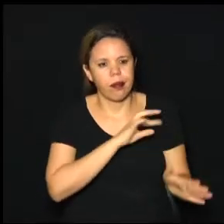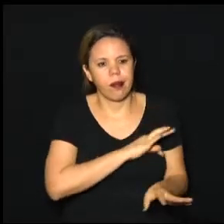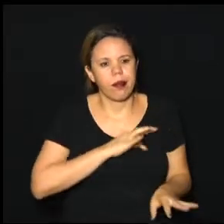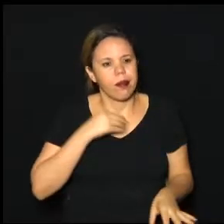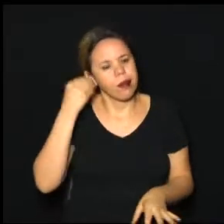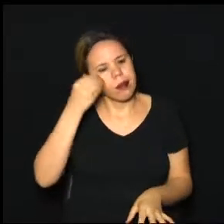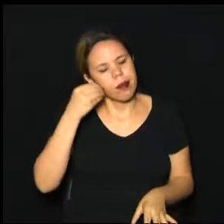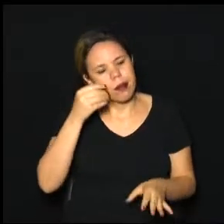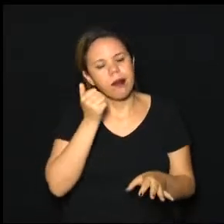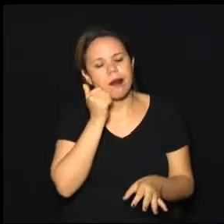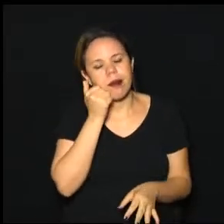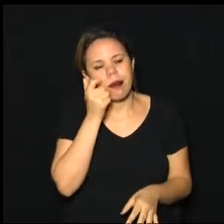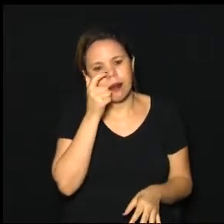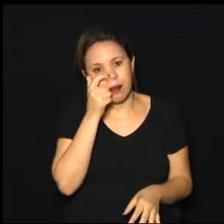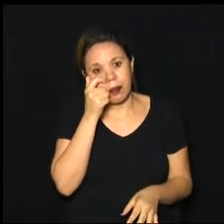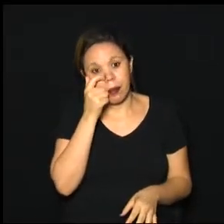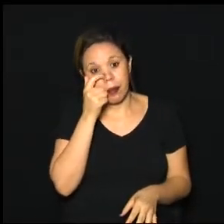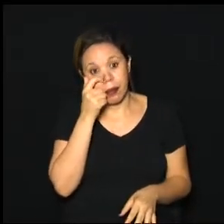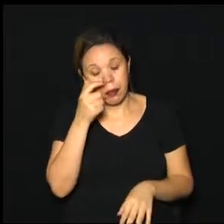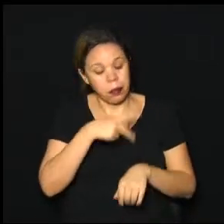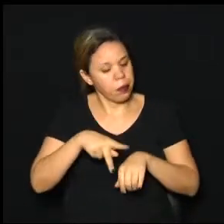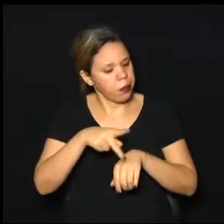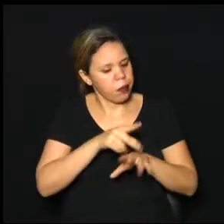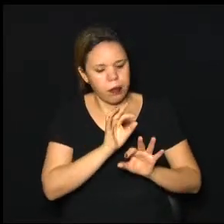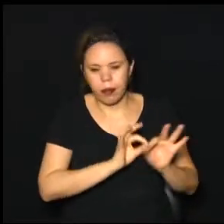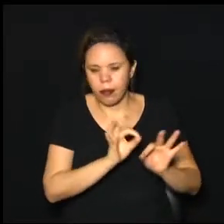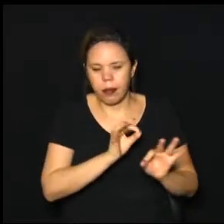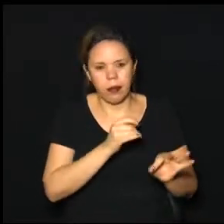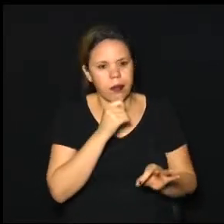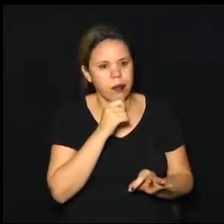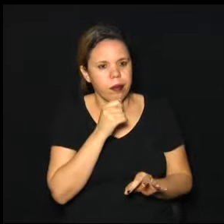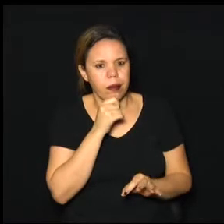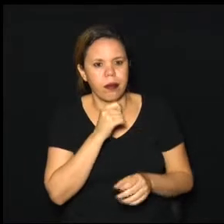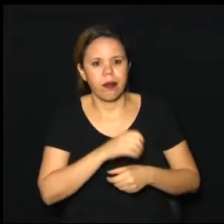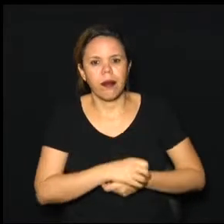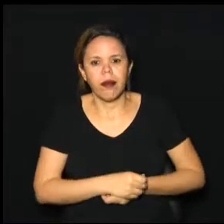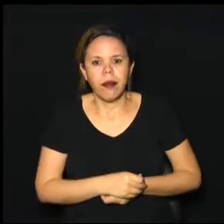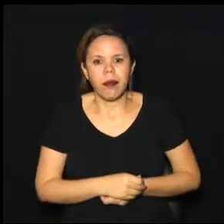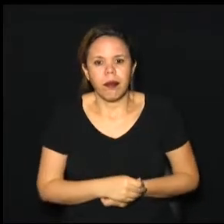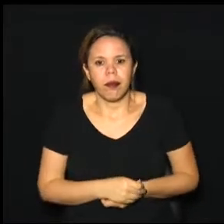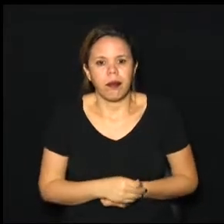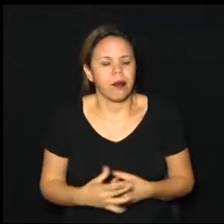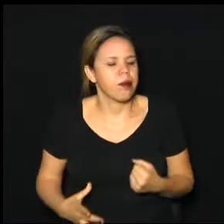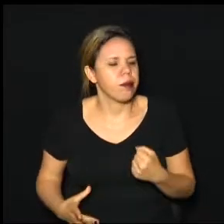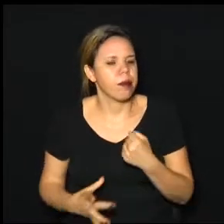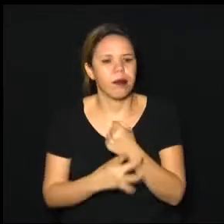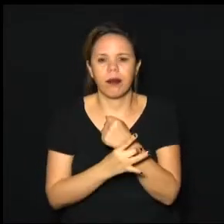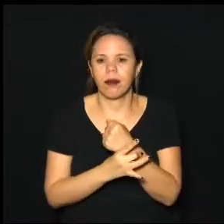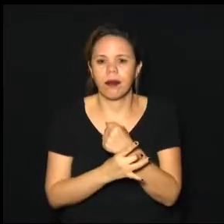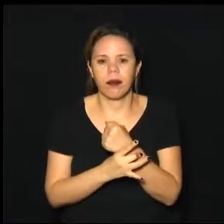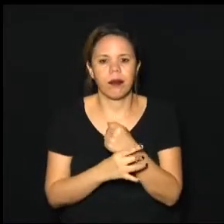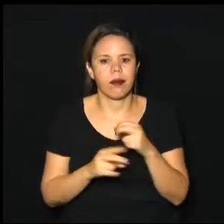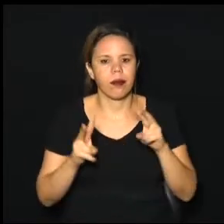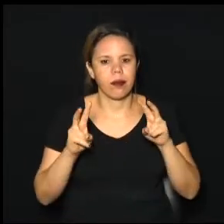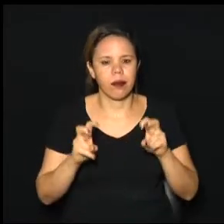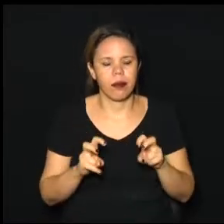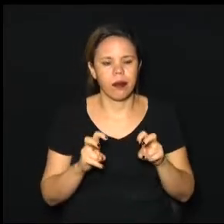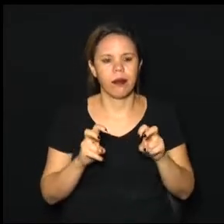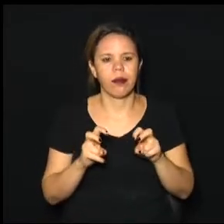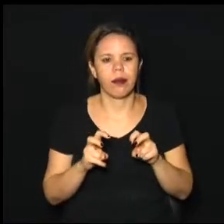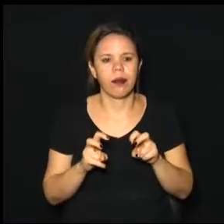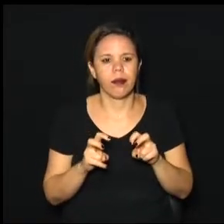científicos, de que o país não está preparado ainda, não está seguro com relação às